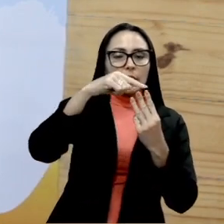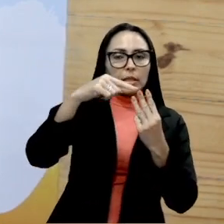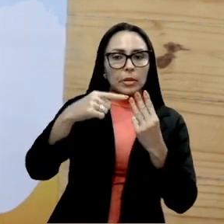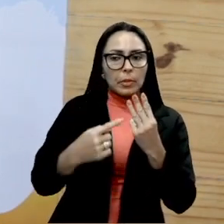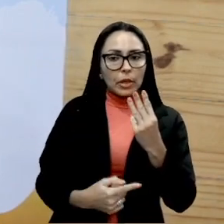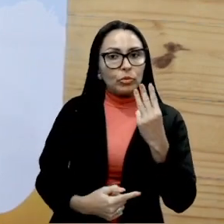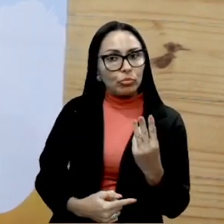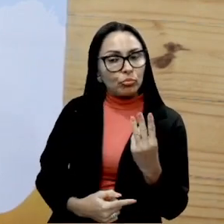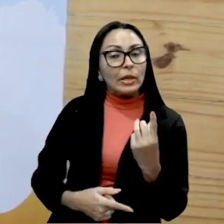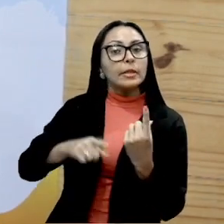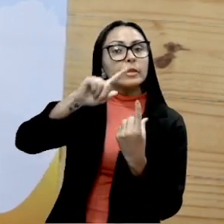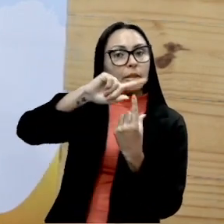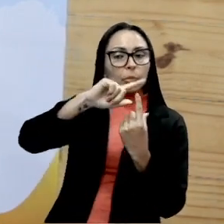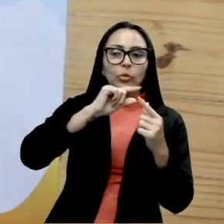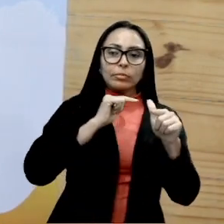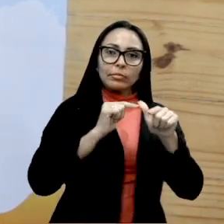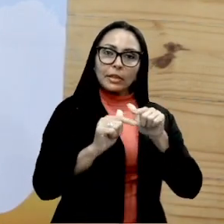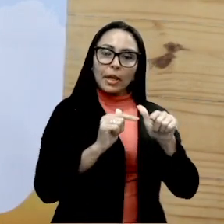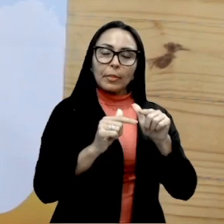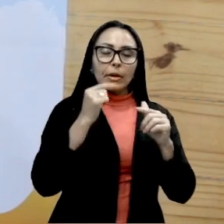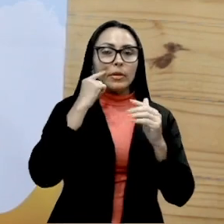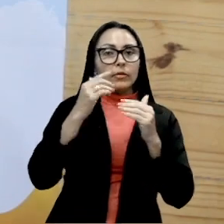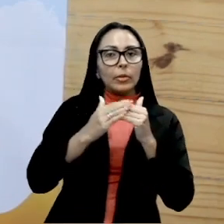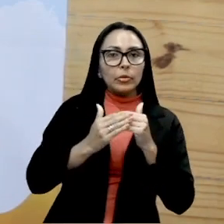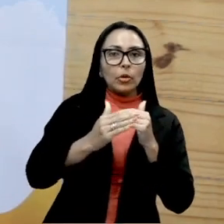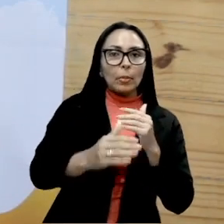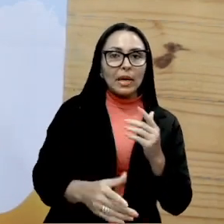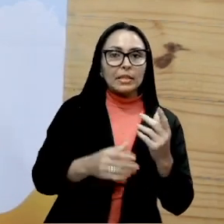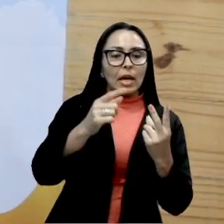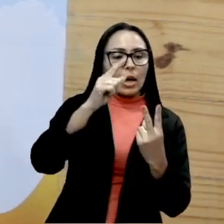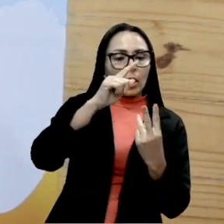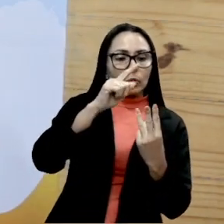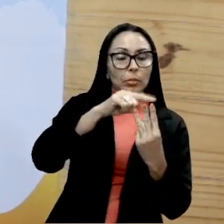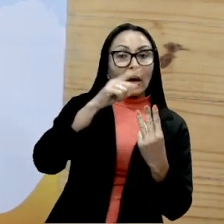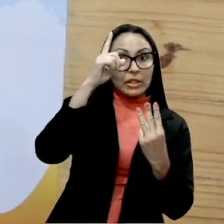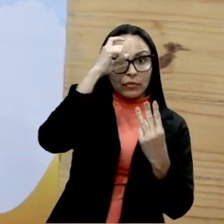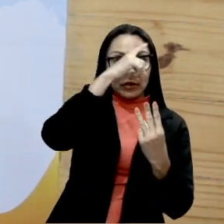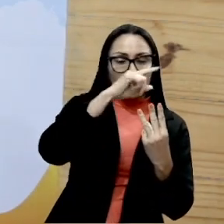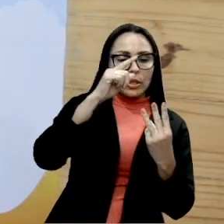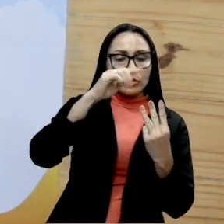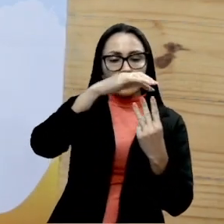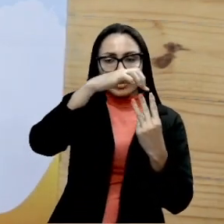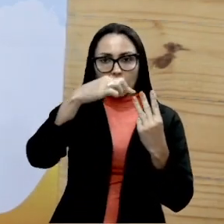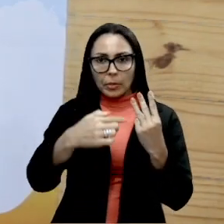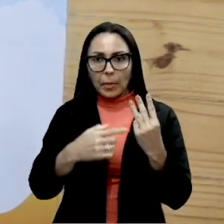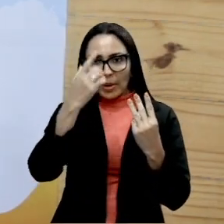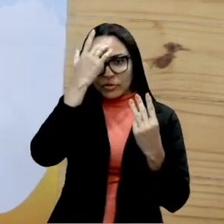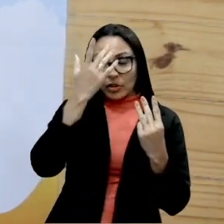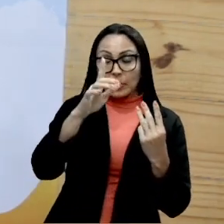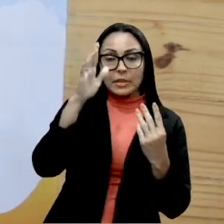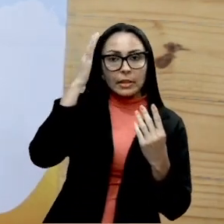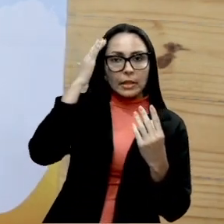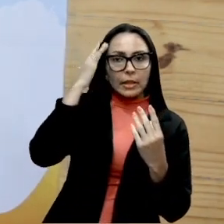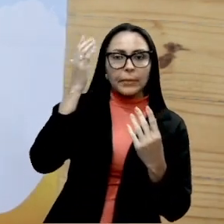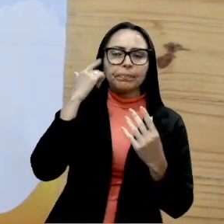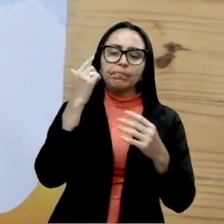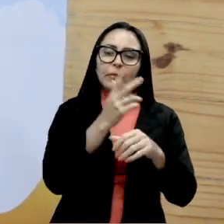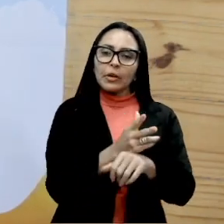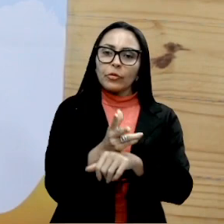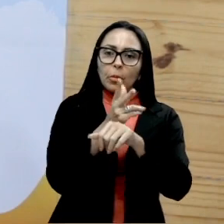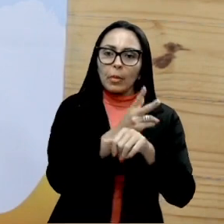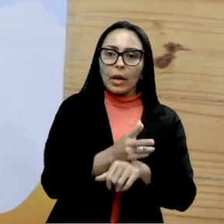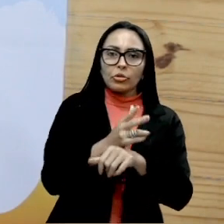tipos de trabalho. Vamos começar do mais difícil para o mais fácil, para a gente entender. Vamos ver a filmagem, a captação, filmagem